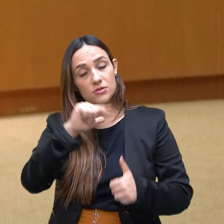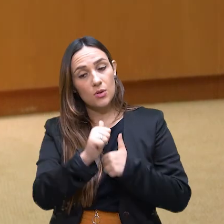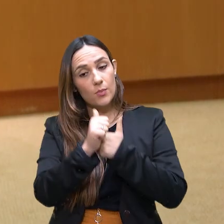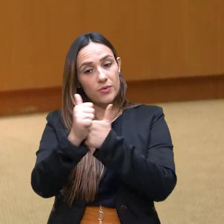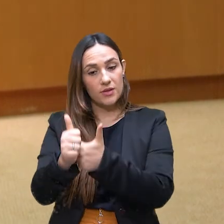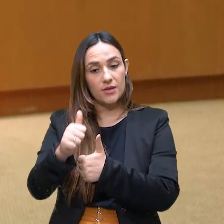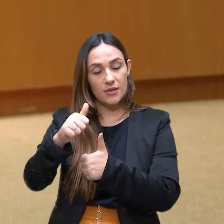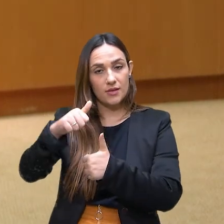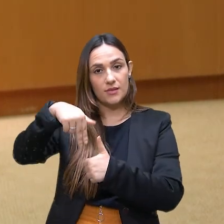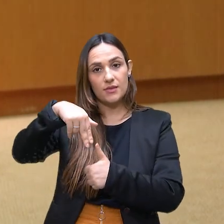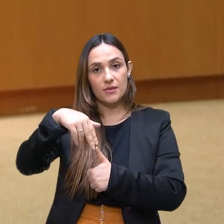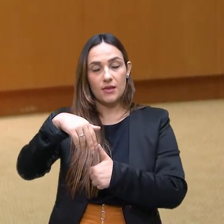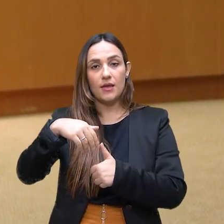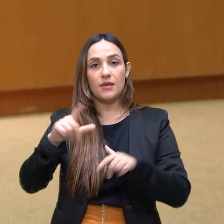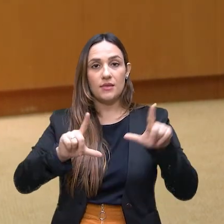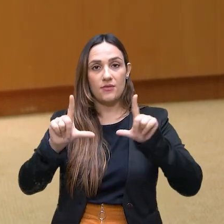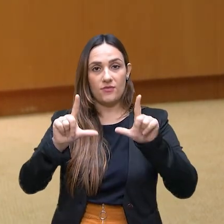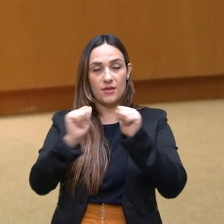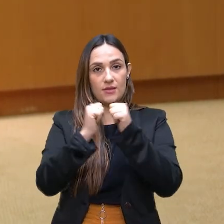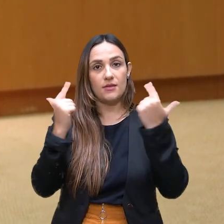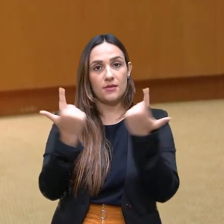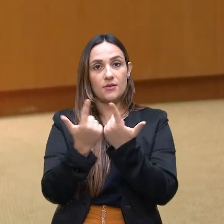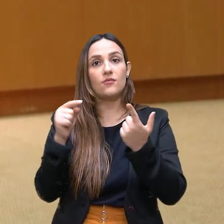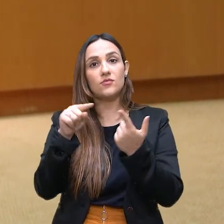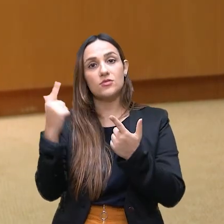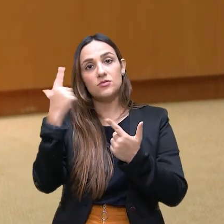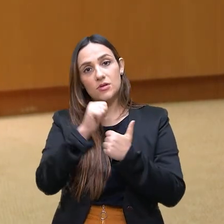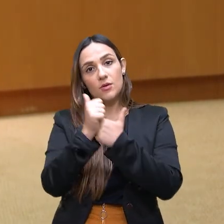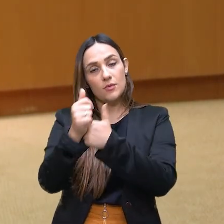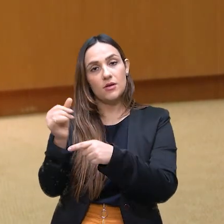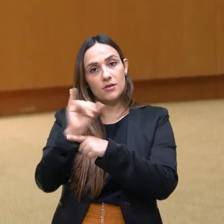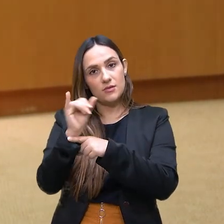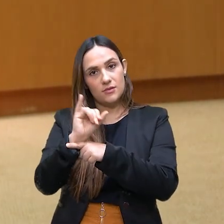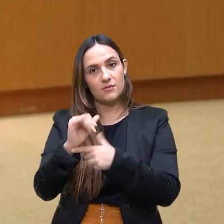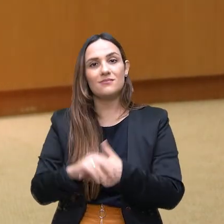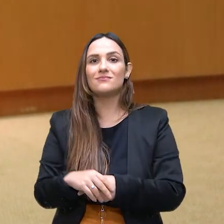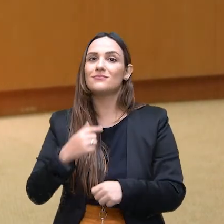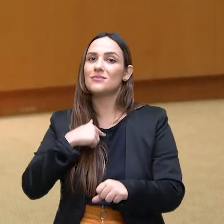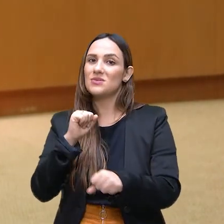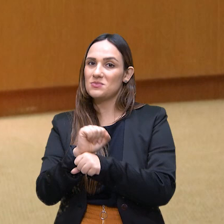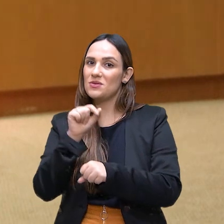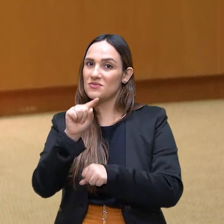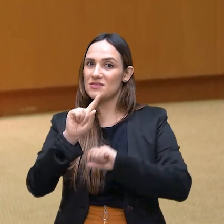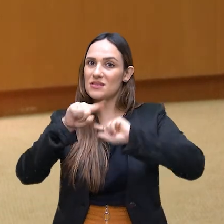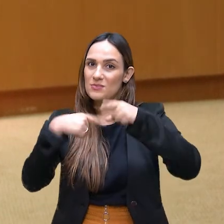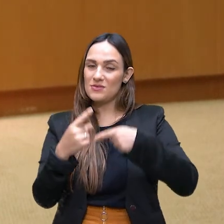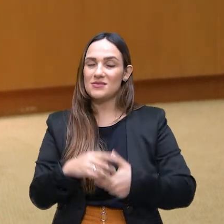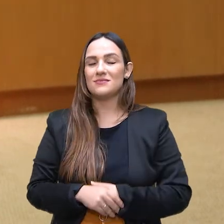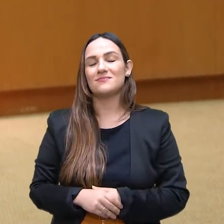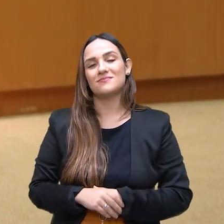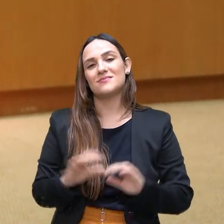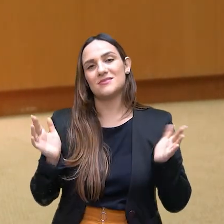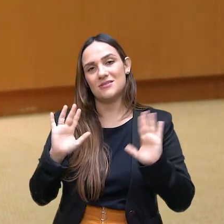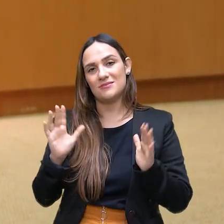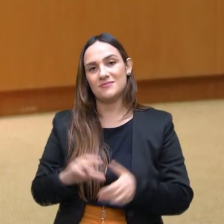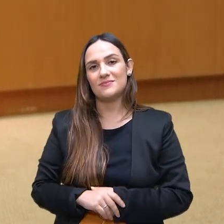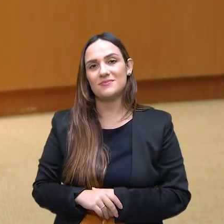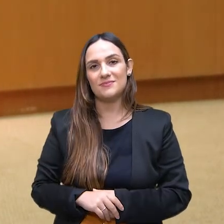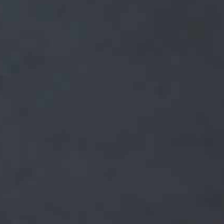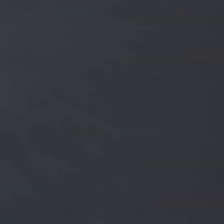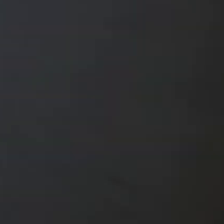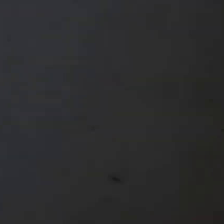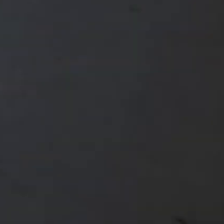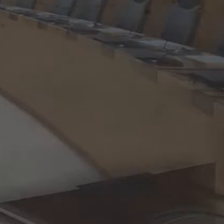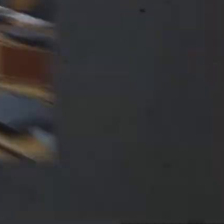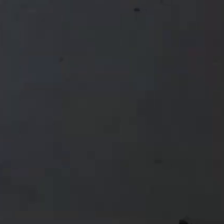TV Assembleia, os programas ficam disponíveis também no YouTube. Te espero na próxima edição. Até lá!